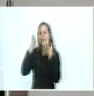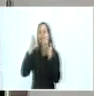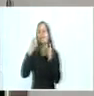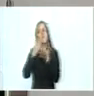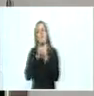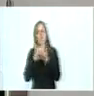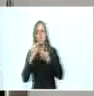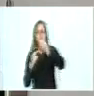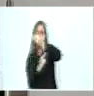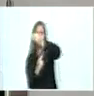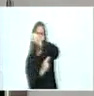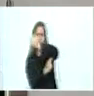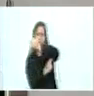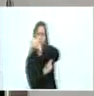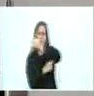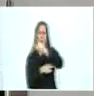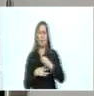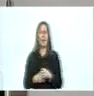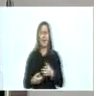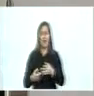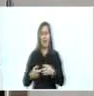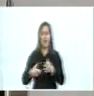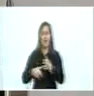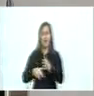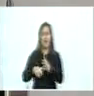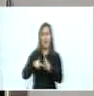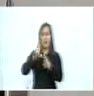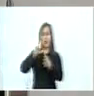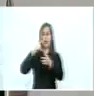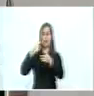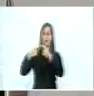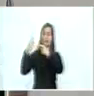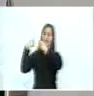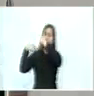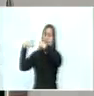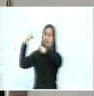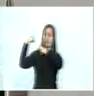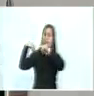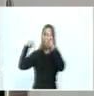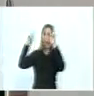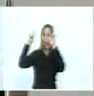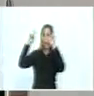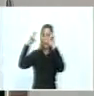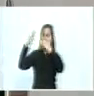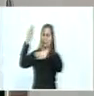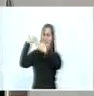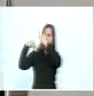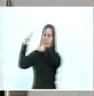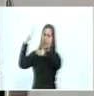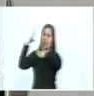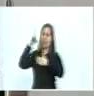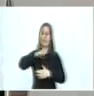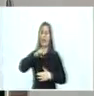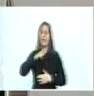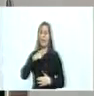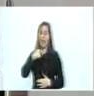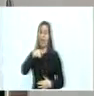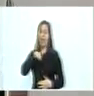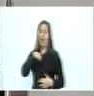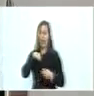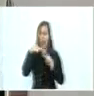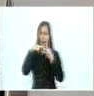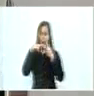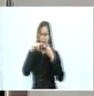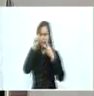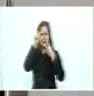voltando a um assunto passado, tivemos em Belo Horizonte, eu, o vereador Sávio José e o prefeito municipal, com